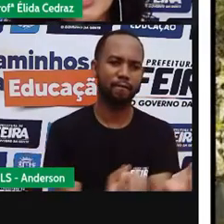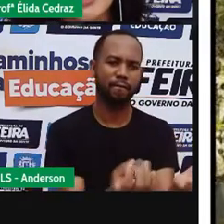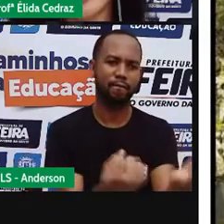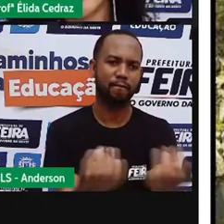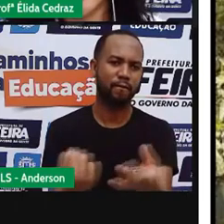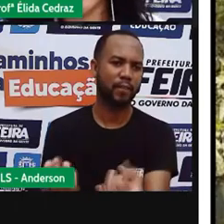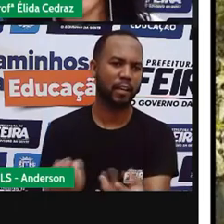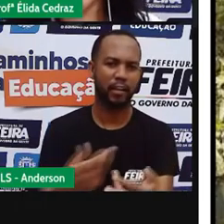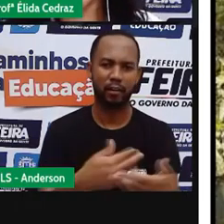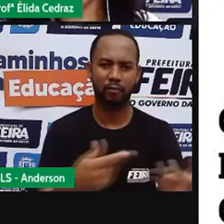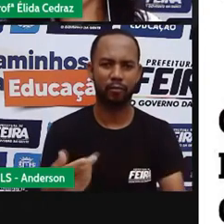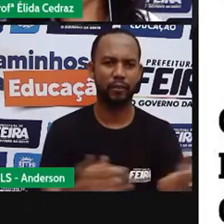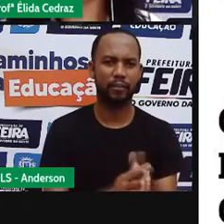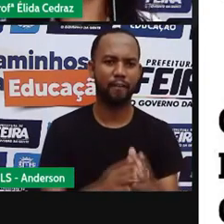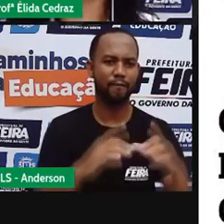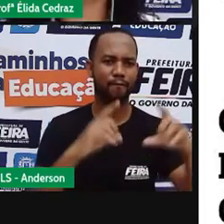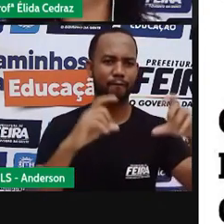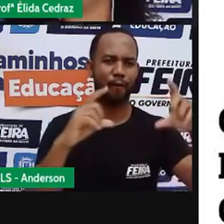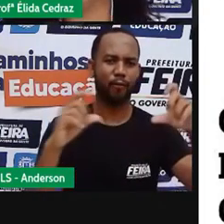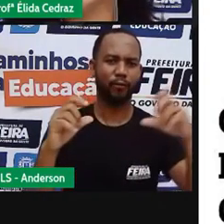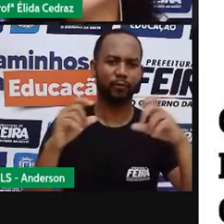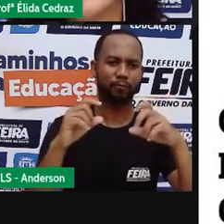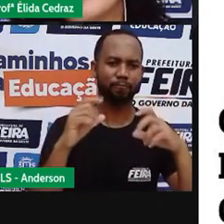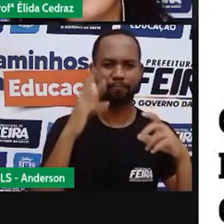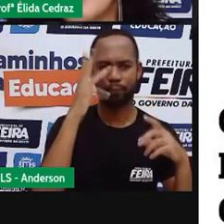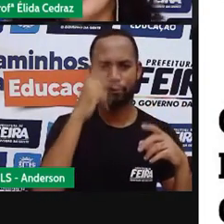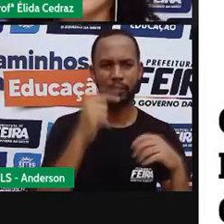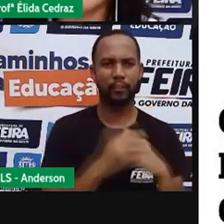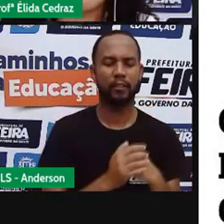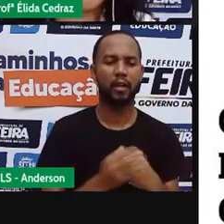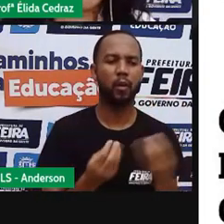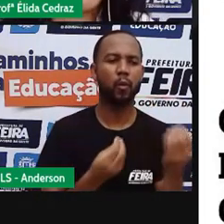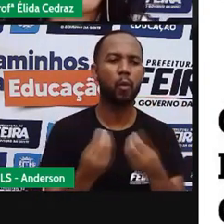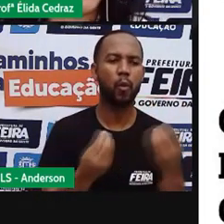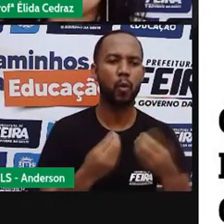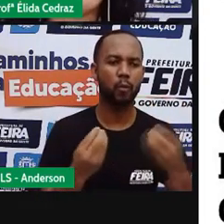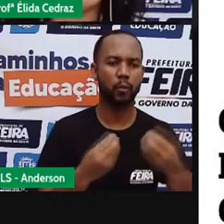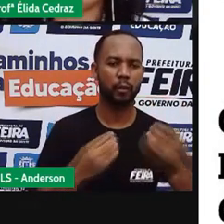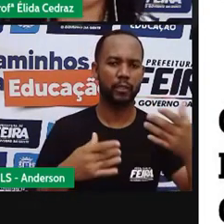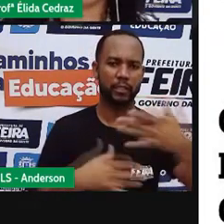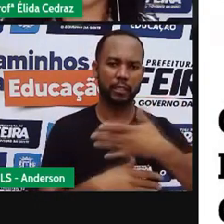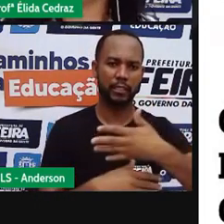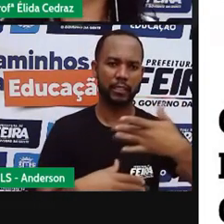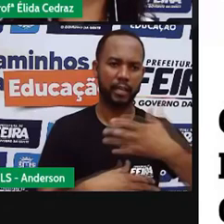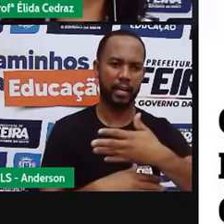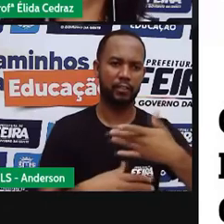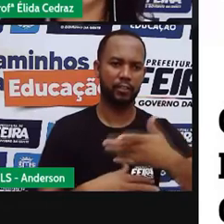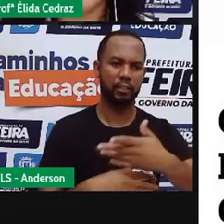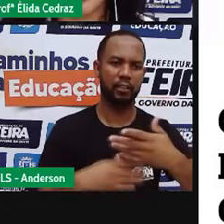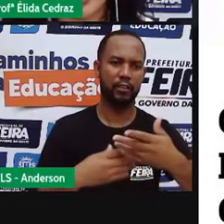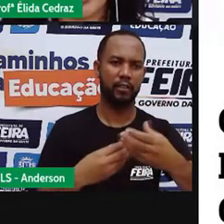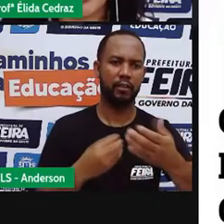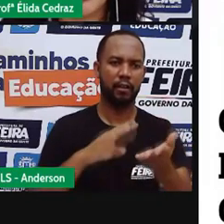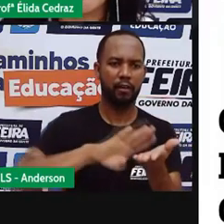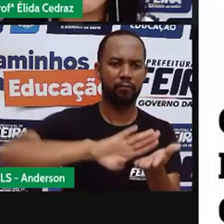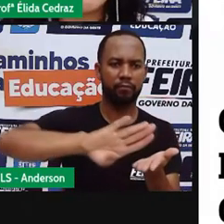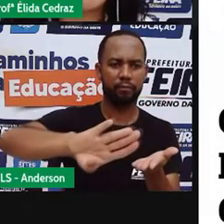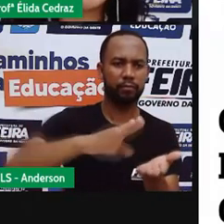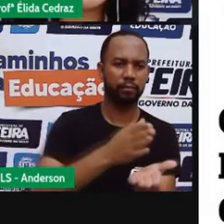Imagens lindas da nossa cidade. As divisões das cidades. Feira está dividida em bairros e